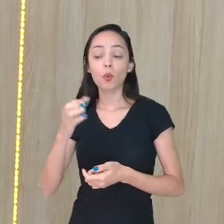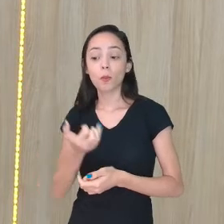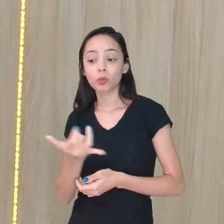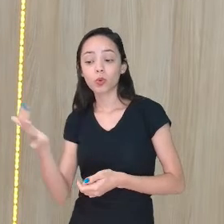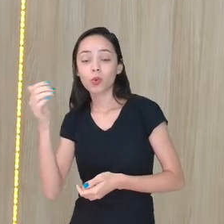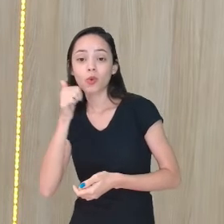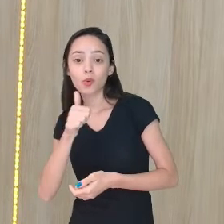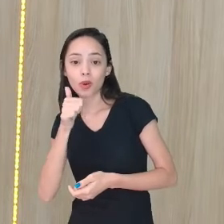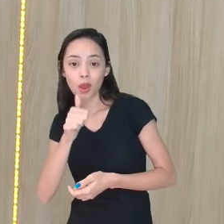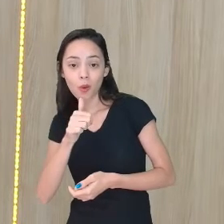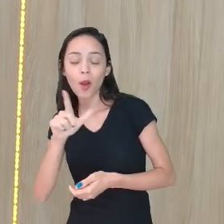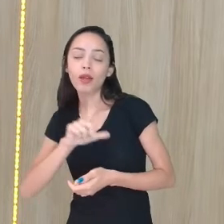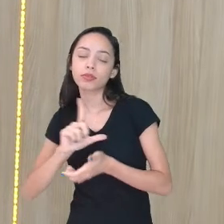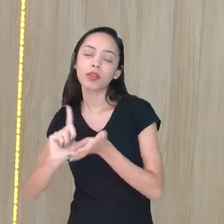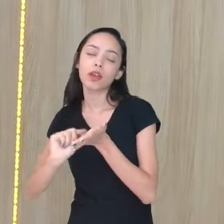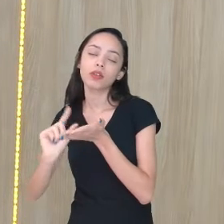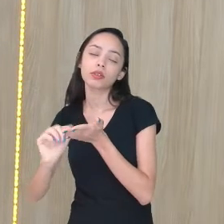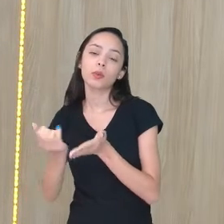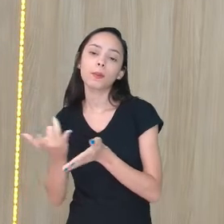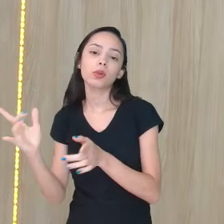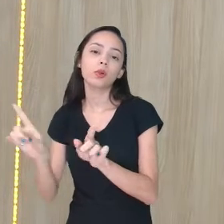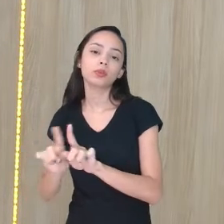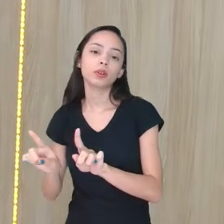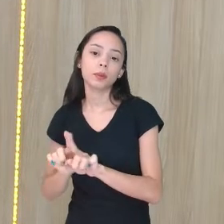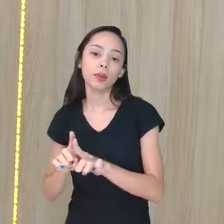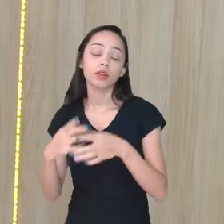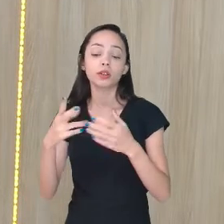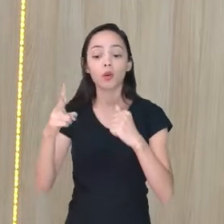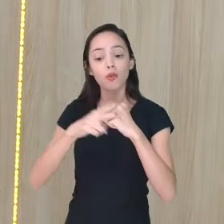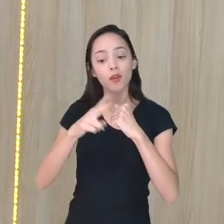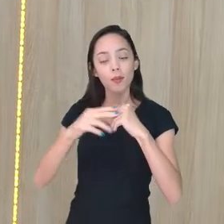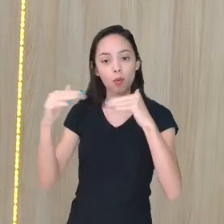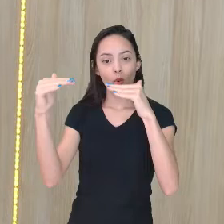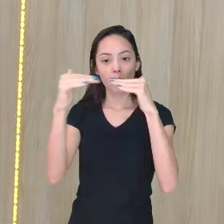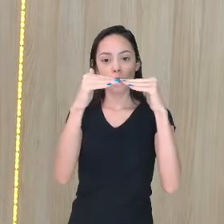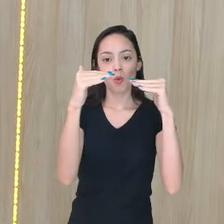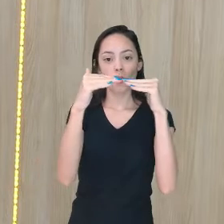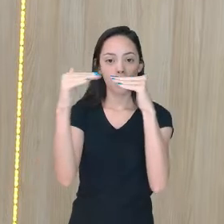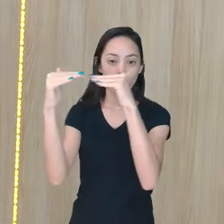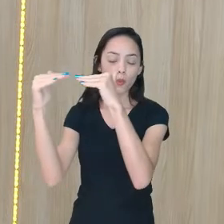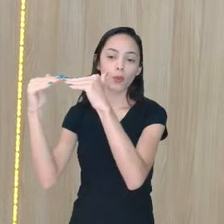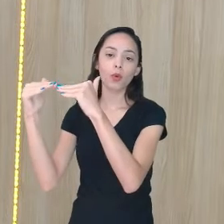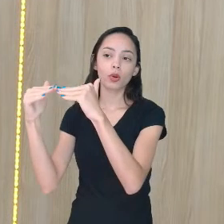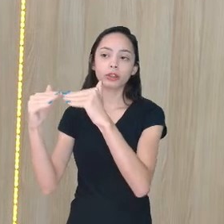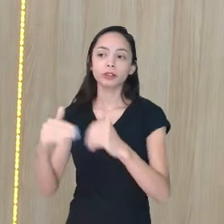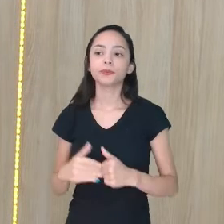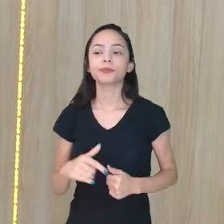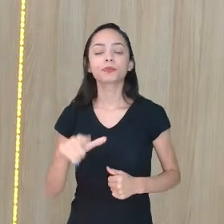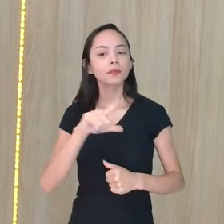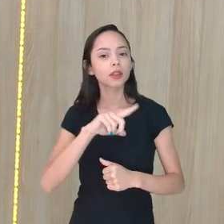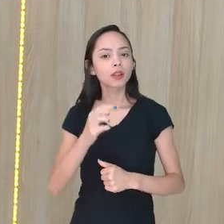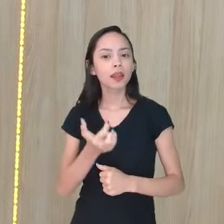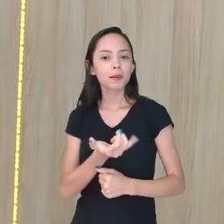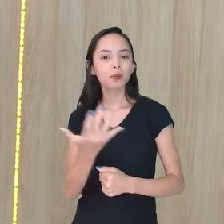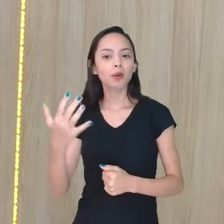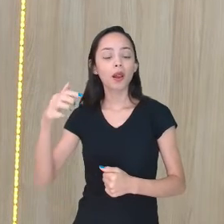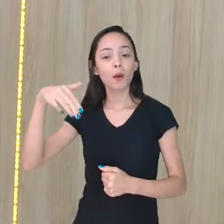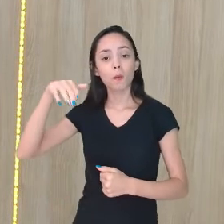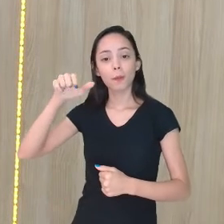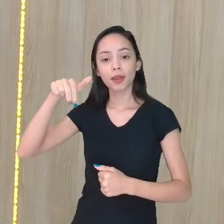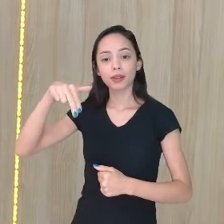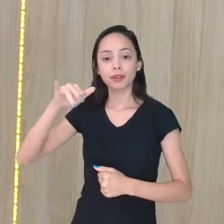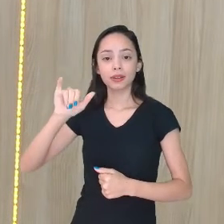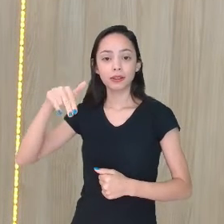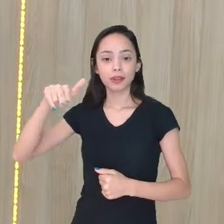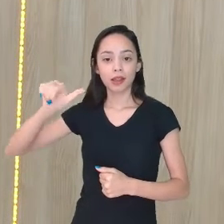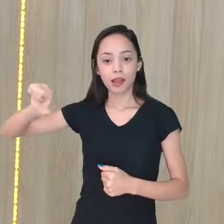plural, tá? E o verbo concorda com as pessoas aqui. Aqui eu tenho o quê? Um plural. E a terceira